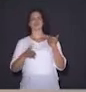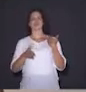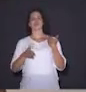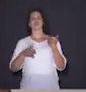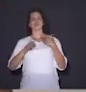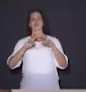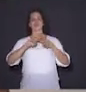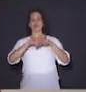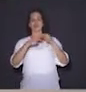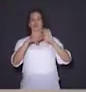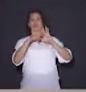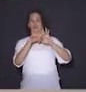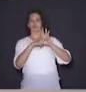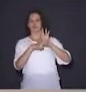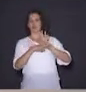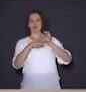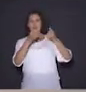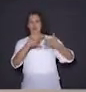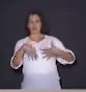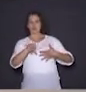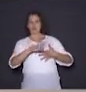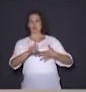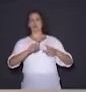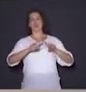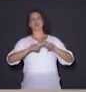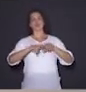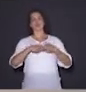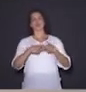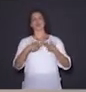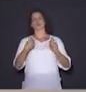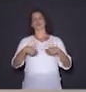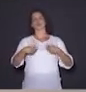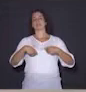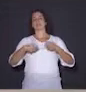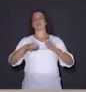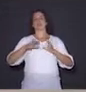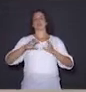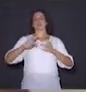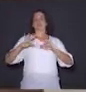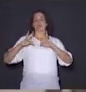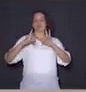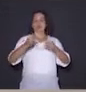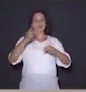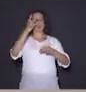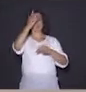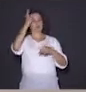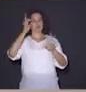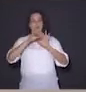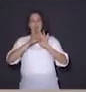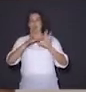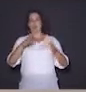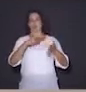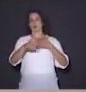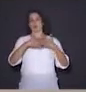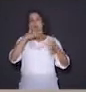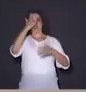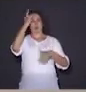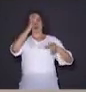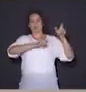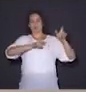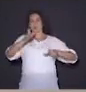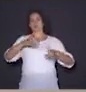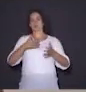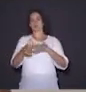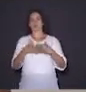mais específicas mas é que o serviço tem que ser universalizado é ele tem que estar disponível a qualquer pessoa independentemente da condição socioeconômica